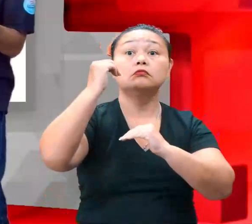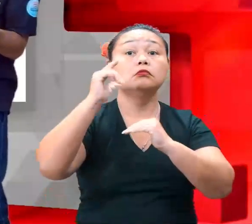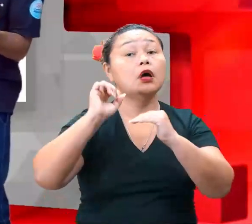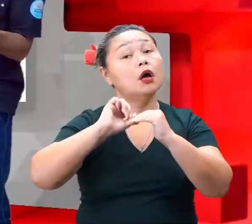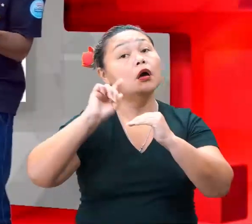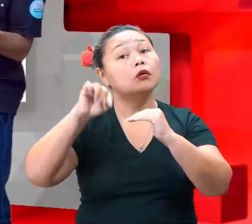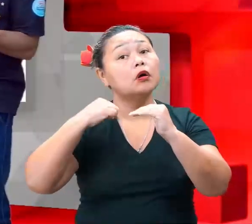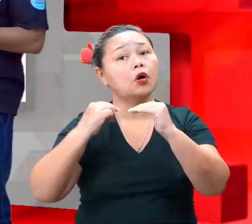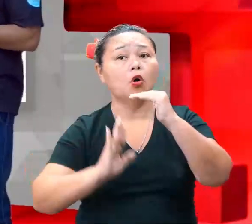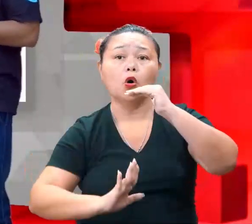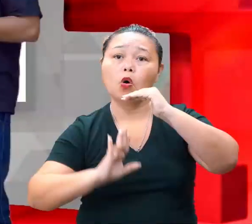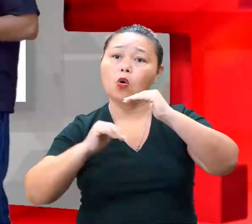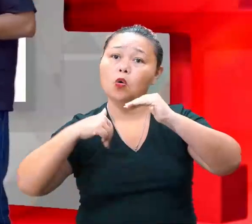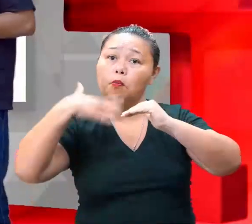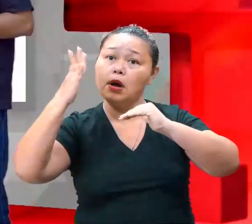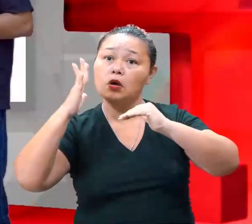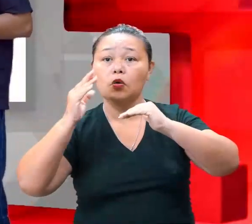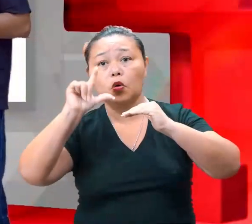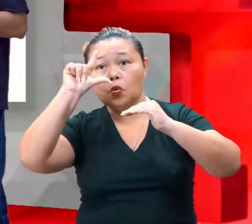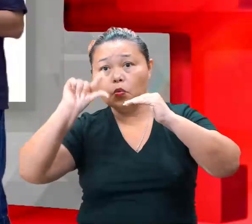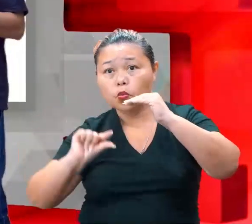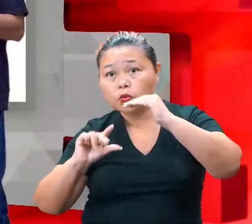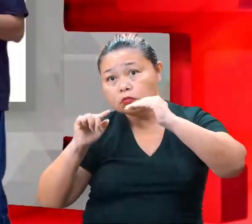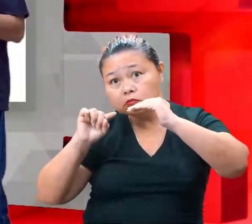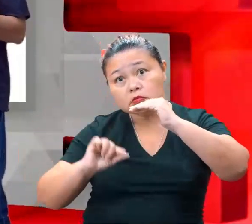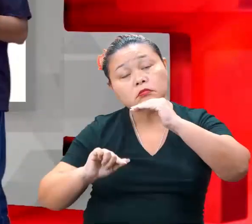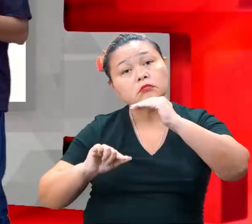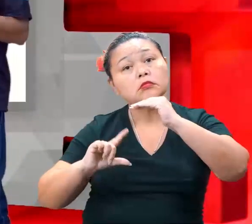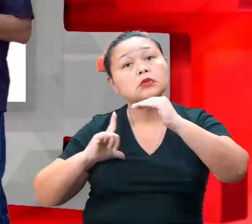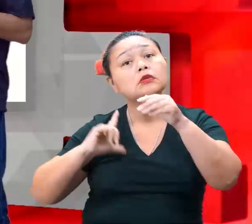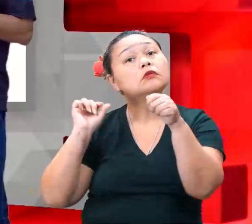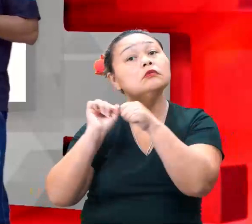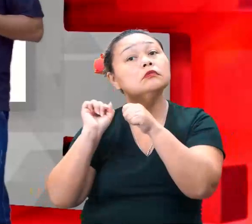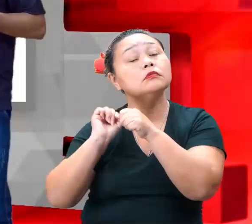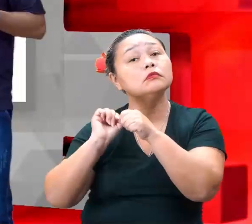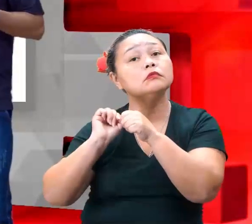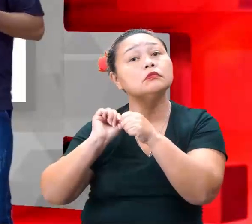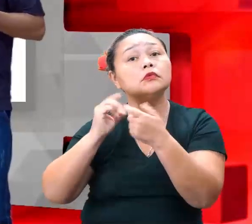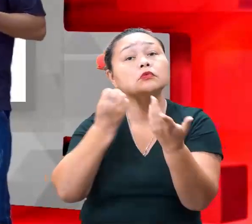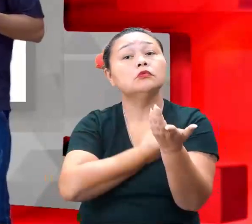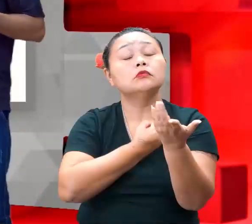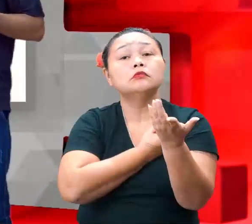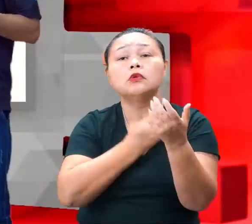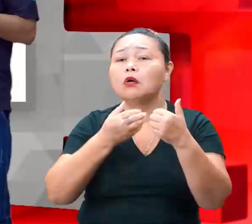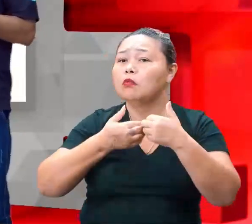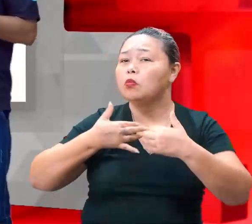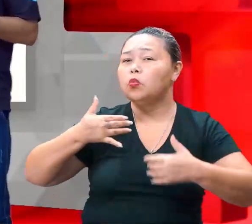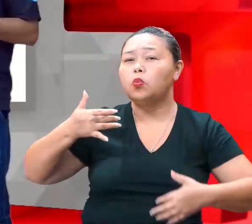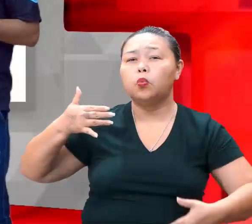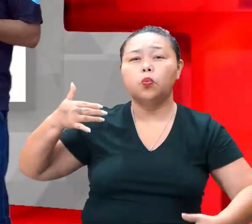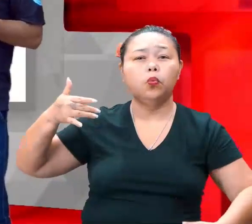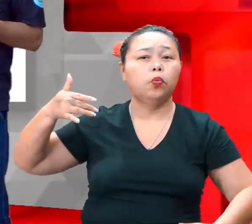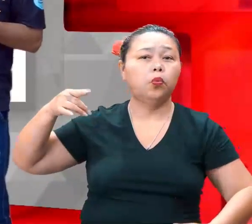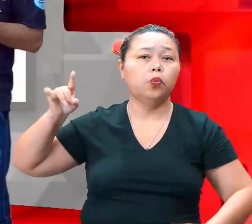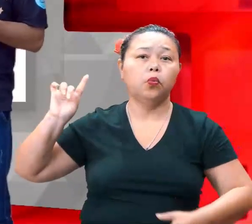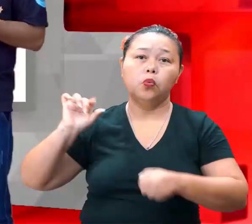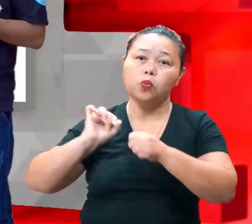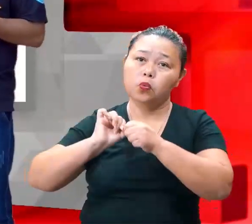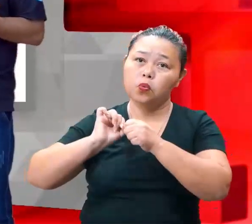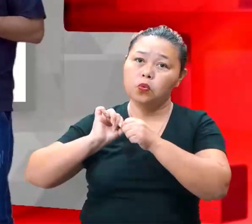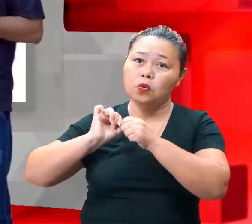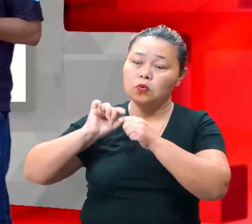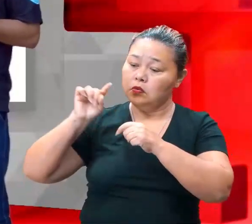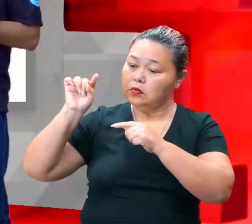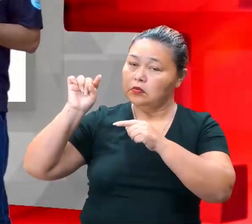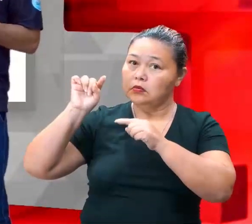for maior que ou menor que, eu vou fazer o quê? Ele vai ao infinito. Então, deixo aberto e aquela representação